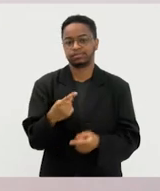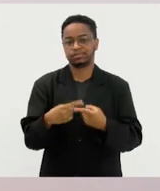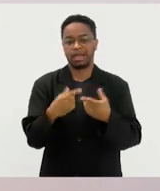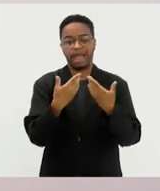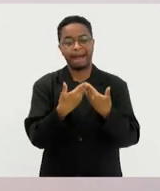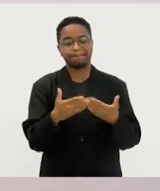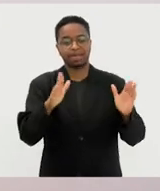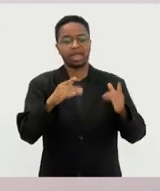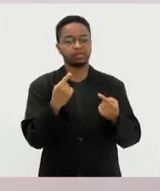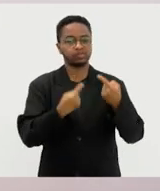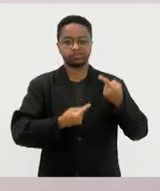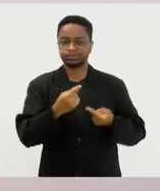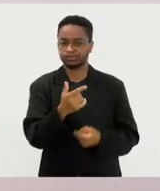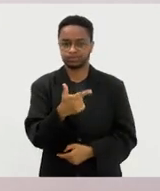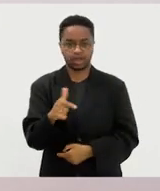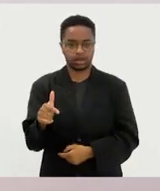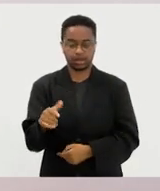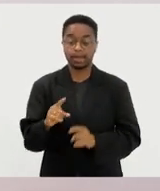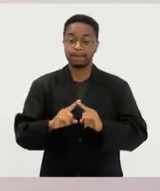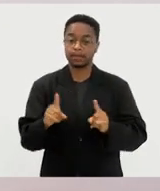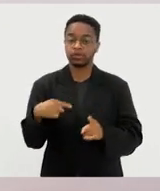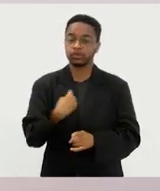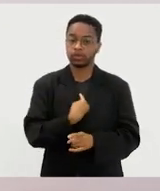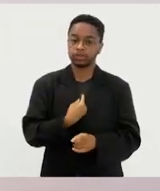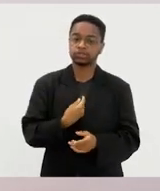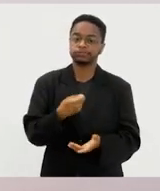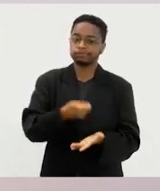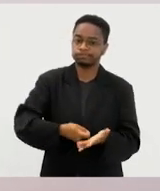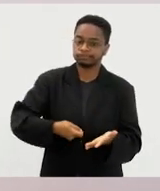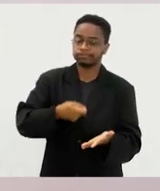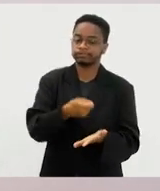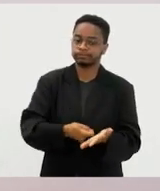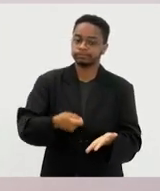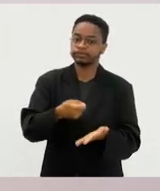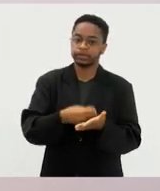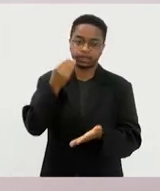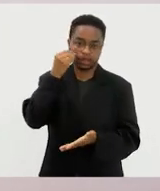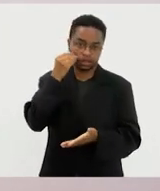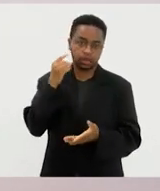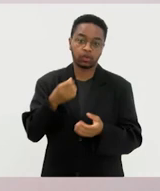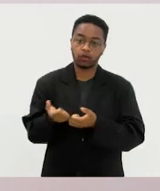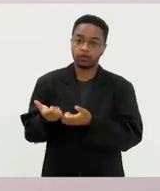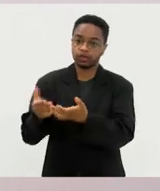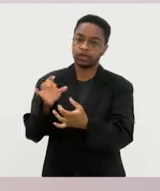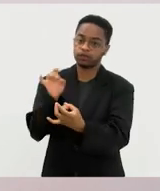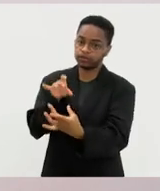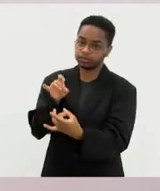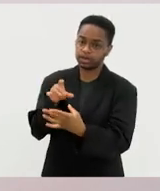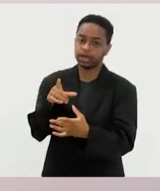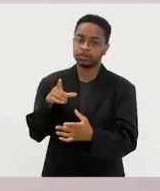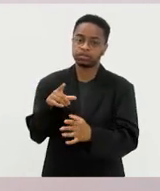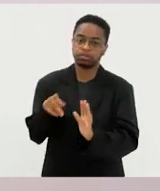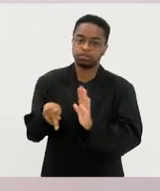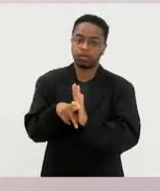abertos. Mas continuamos insistindo. Demos o feedback nesse novo projeto de